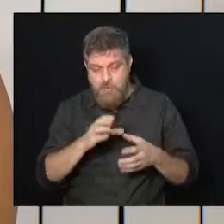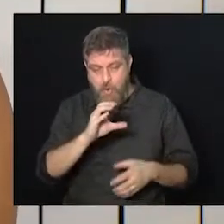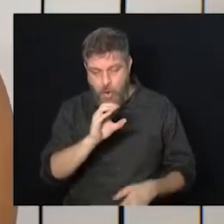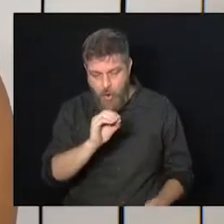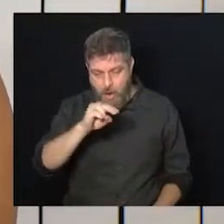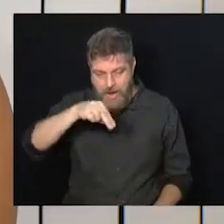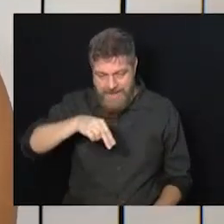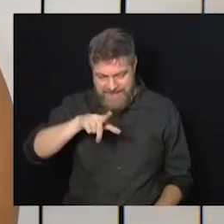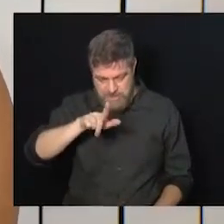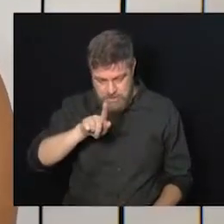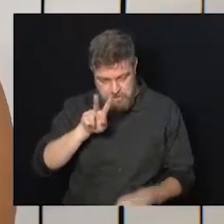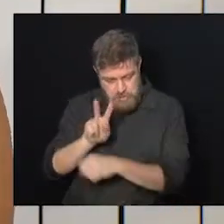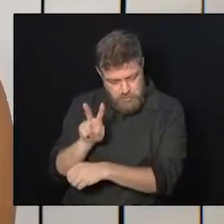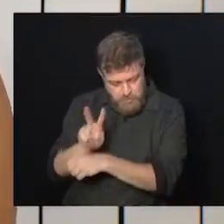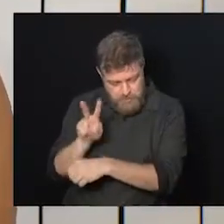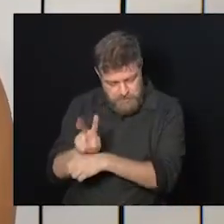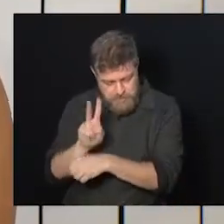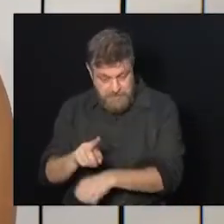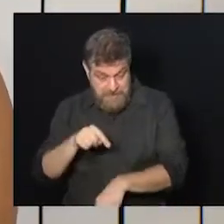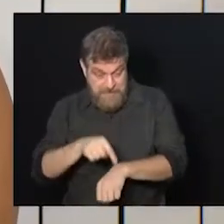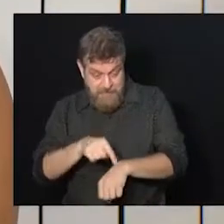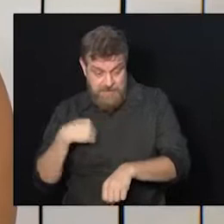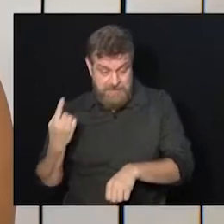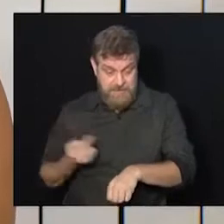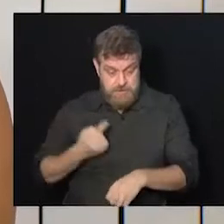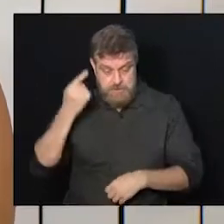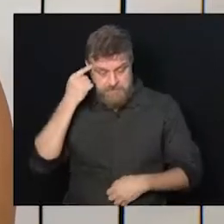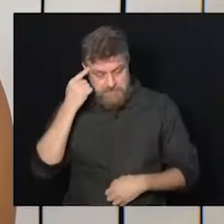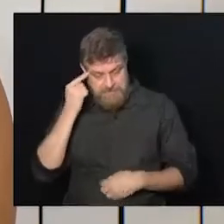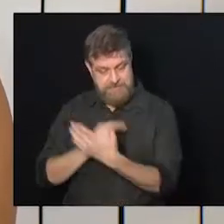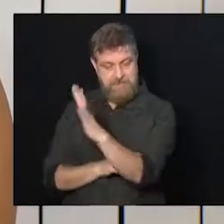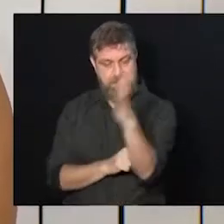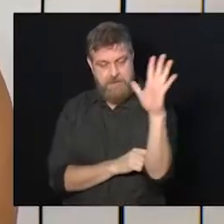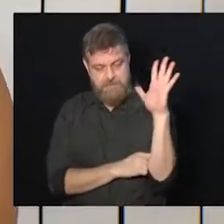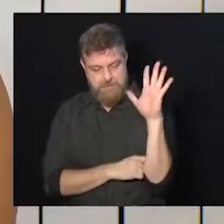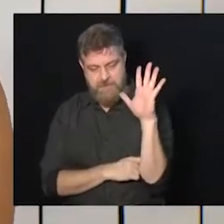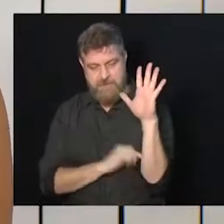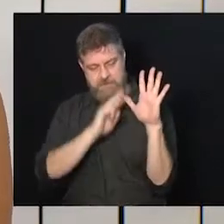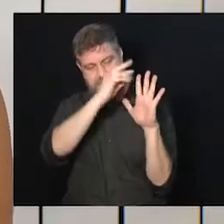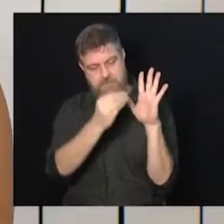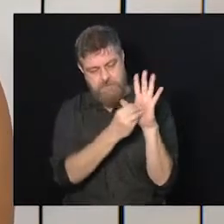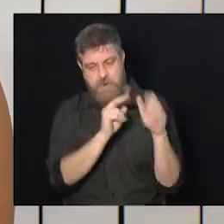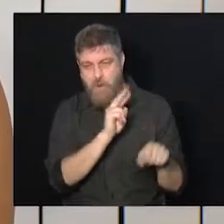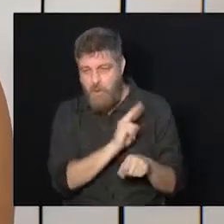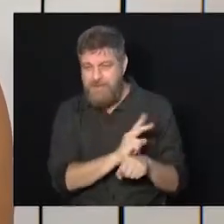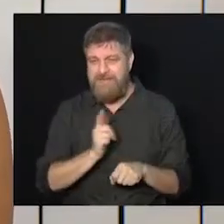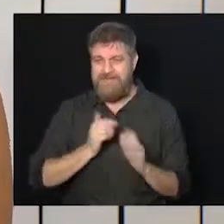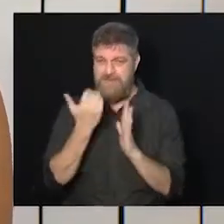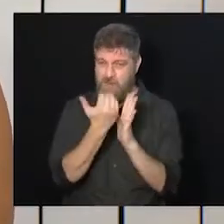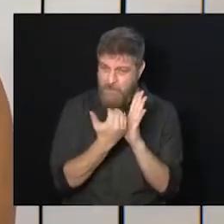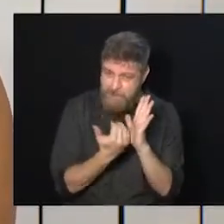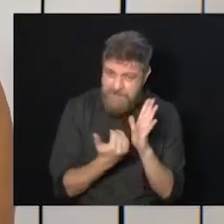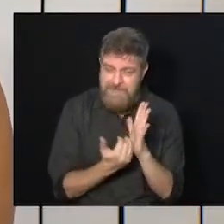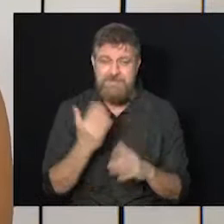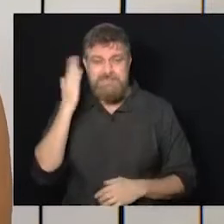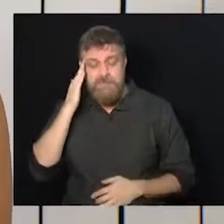cuidando dessas questões, já que a gente está no momento em que se fala em proteção de áreas ambientais, a gente tem o plano de manejo, um momento,